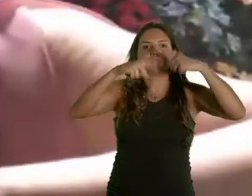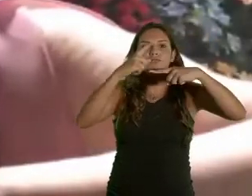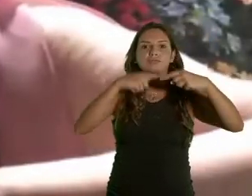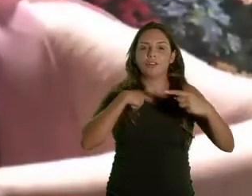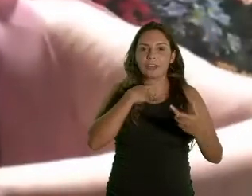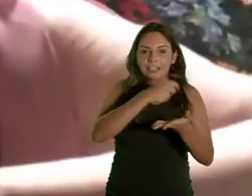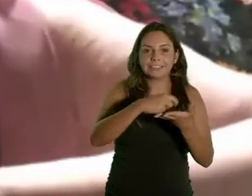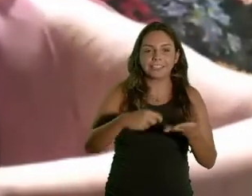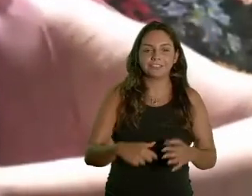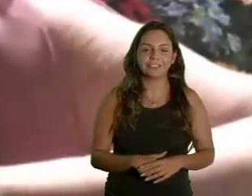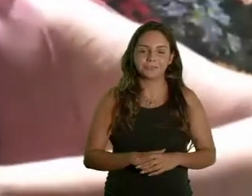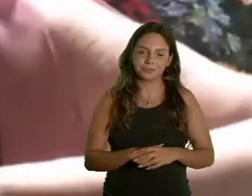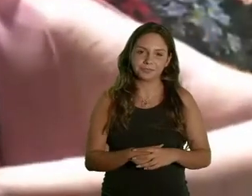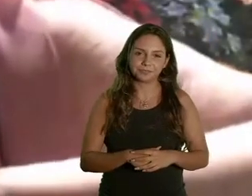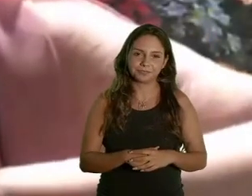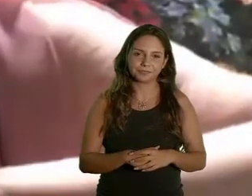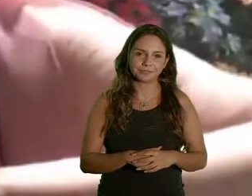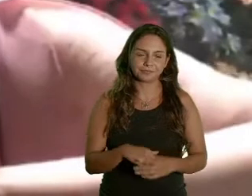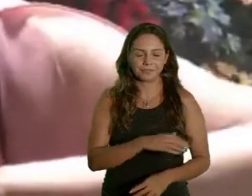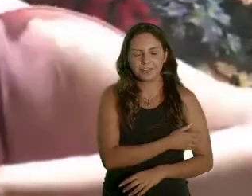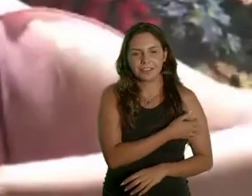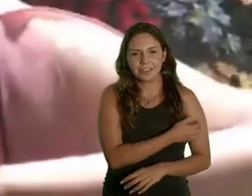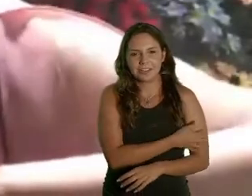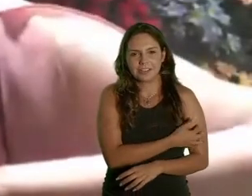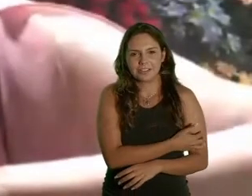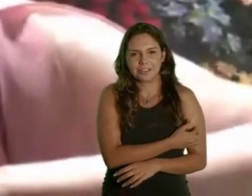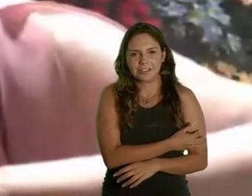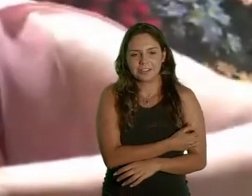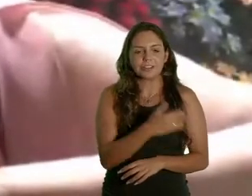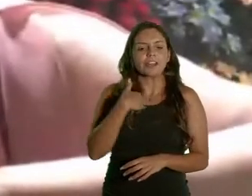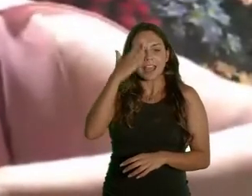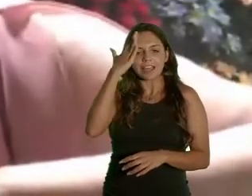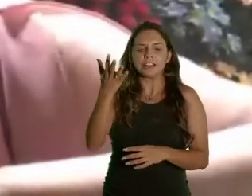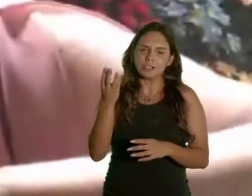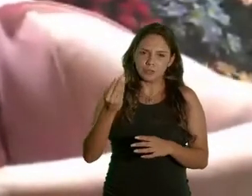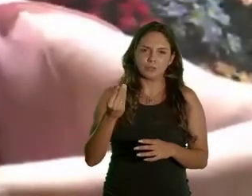outras. E eu agradeço muito isso, meu querido